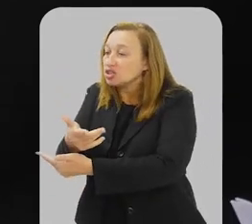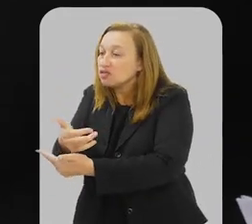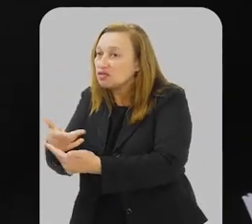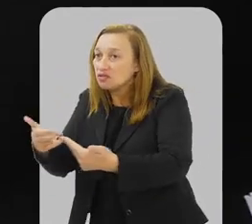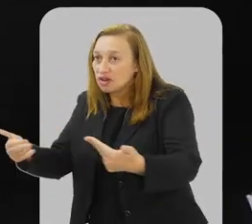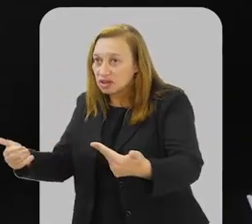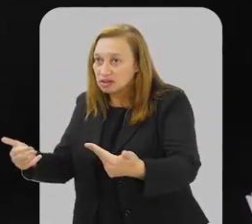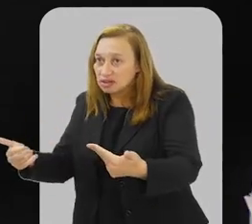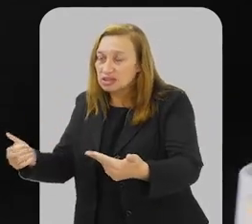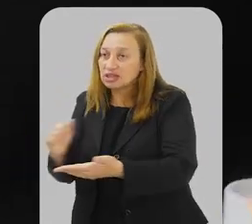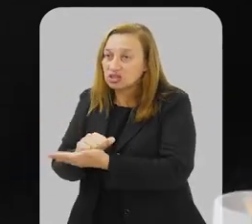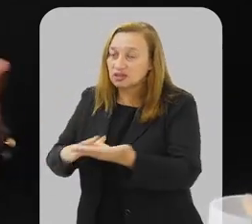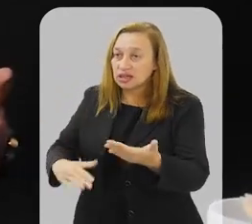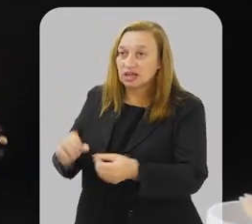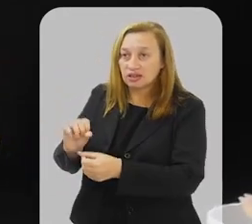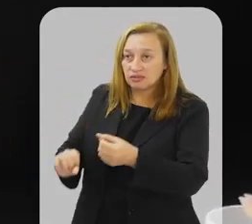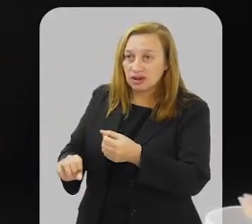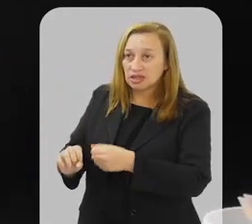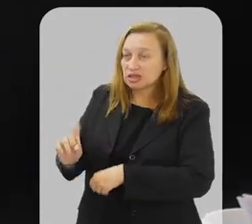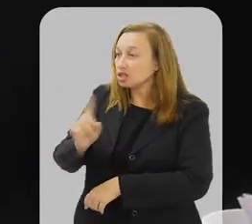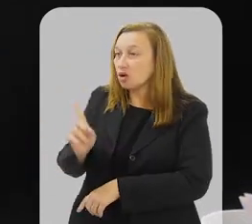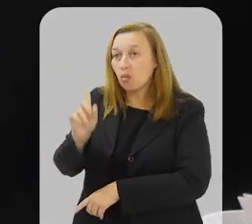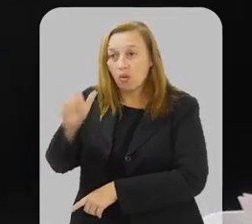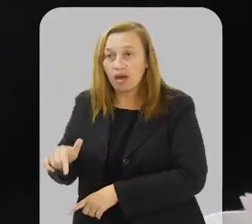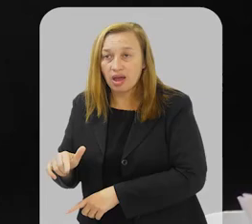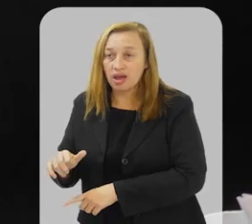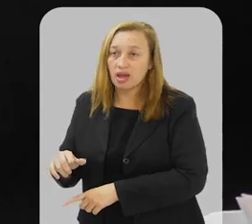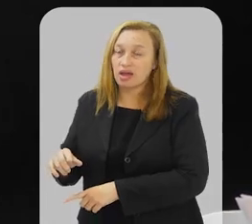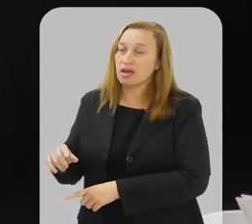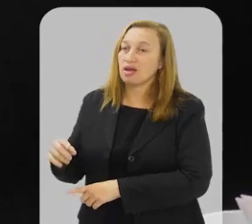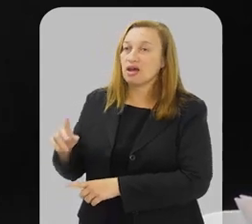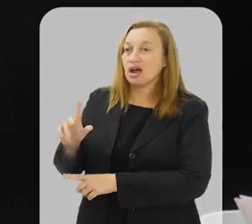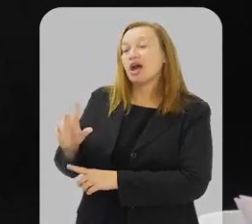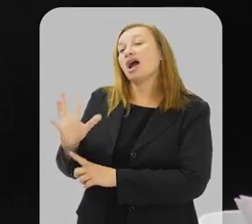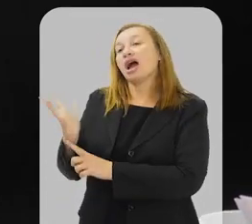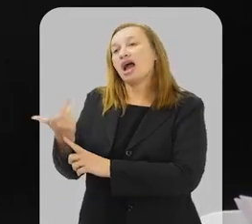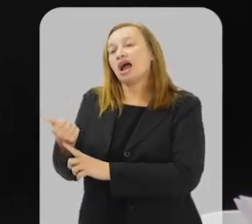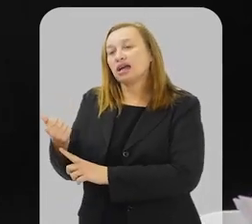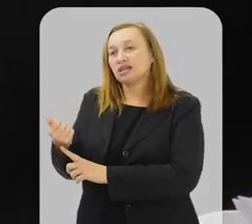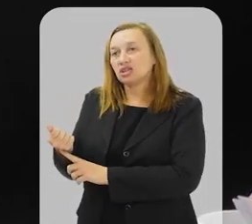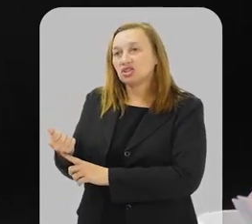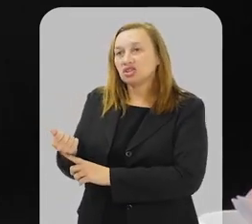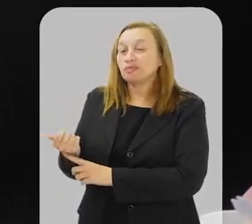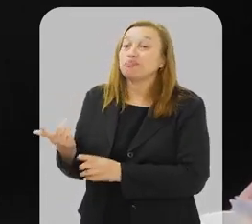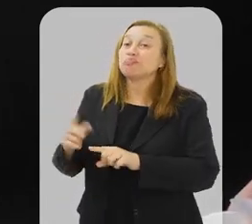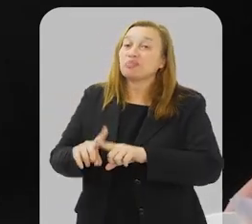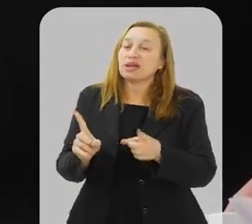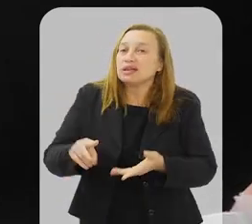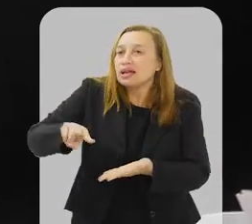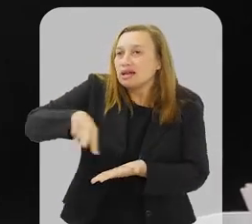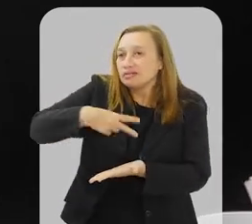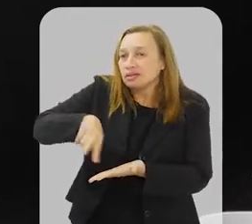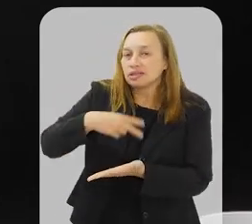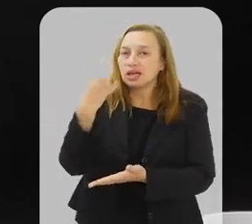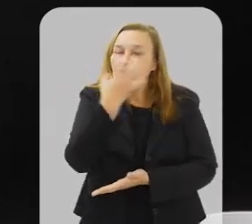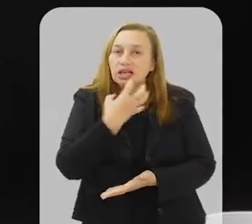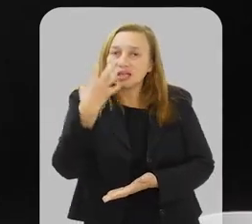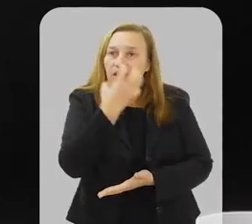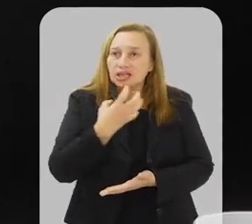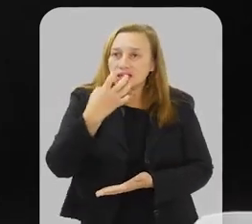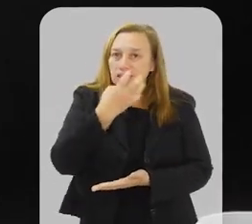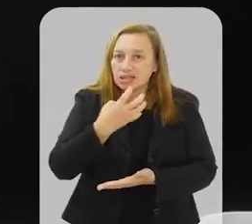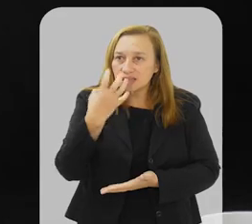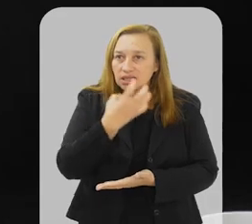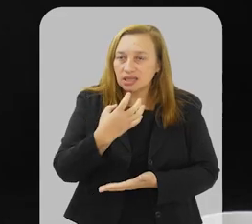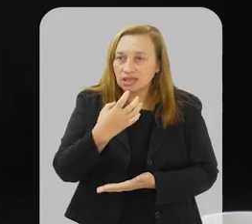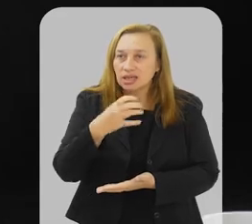no mundo inteiro você precisa ser artista em todos os lugares um bom ator ele canta ele dança ele interpreta ele sapateia se você faz isso tudo aqui no